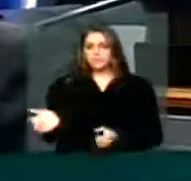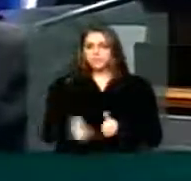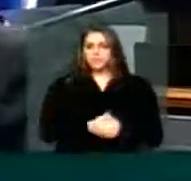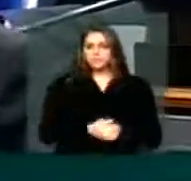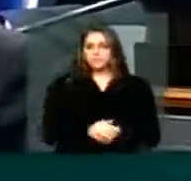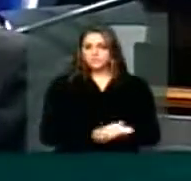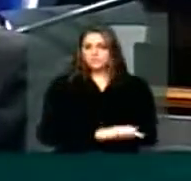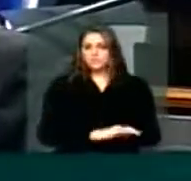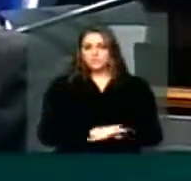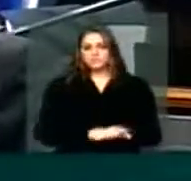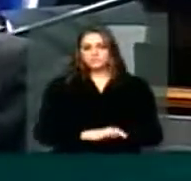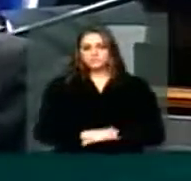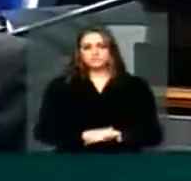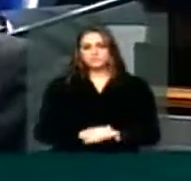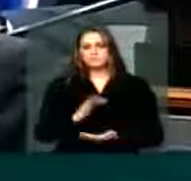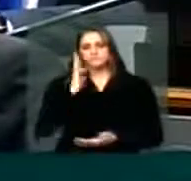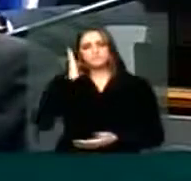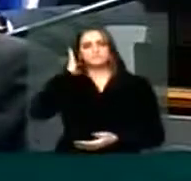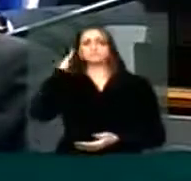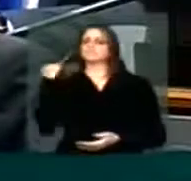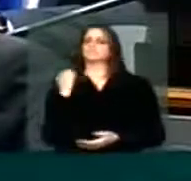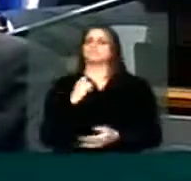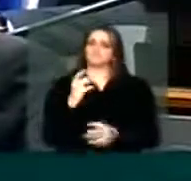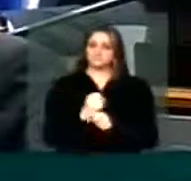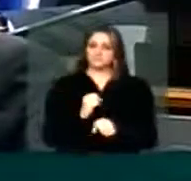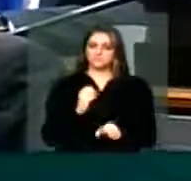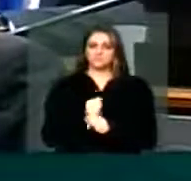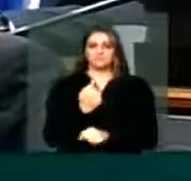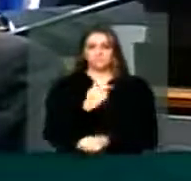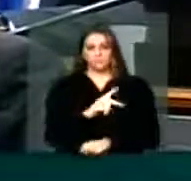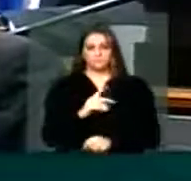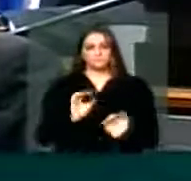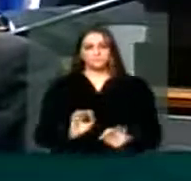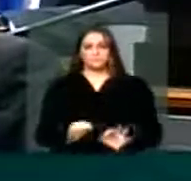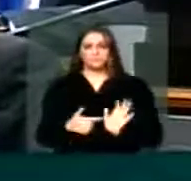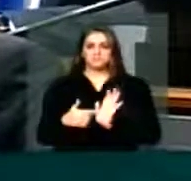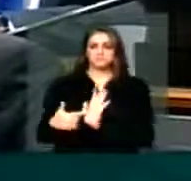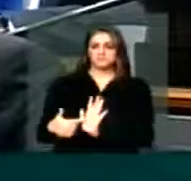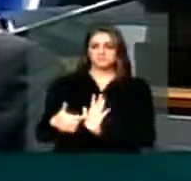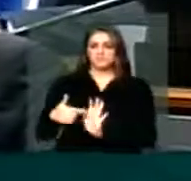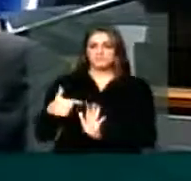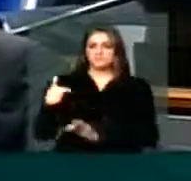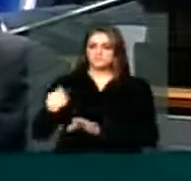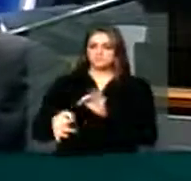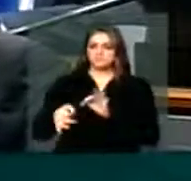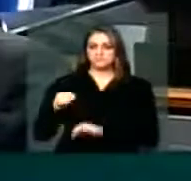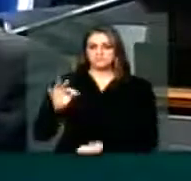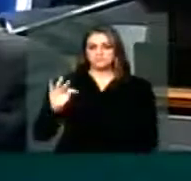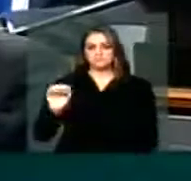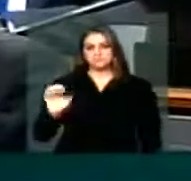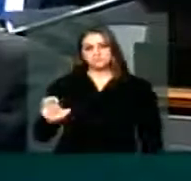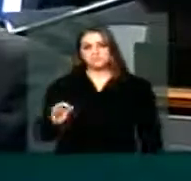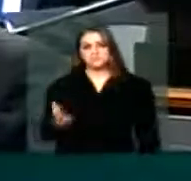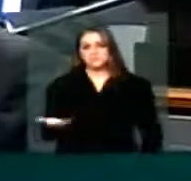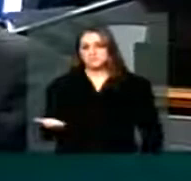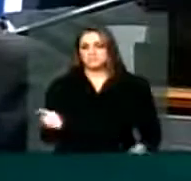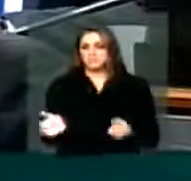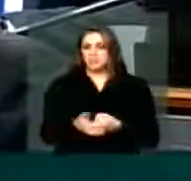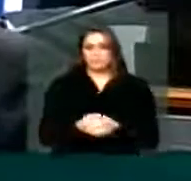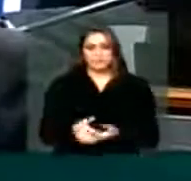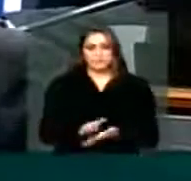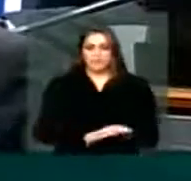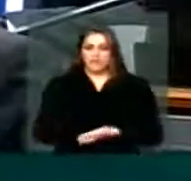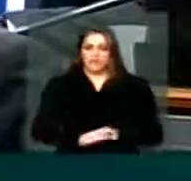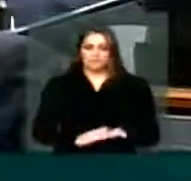está declarado oficialmente na prestação de contas vossa excelência Lógico que é porque botões não tem nada a esconder da doação que